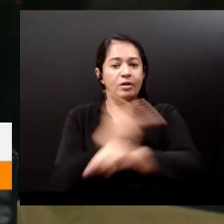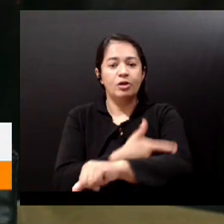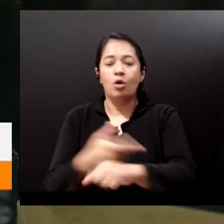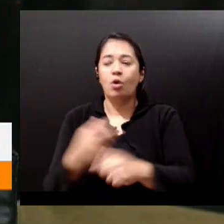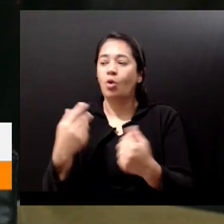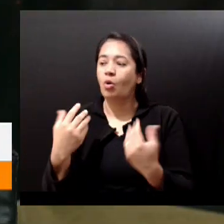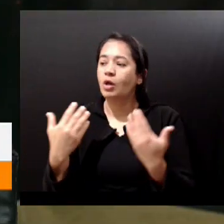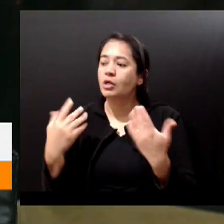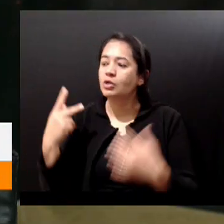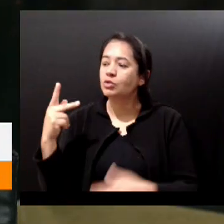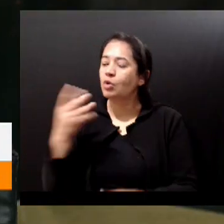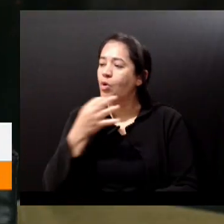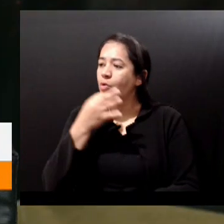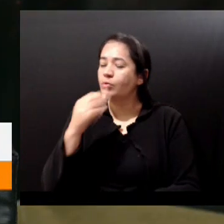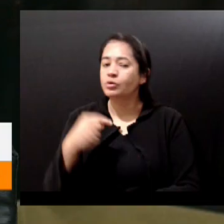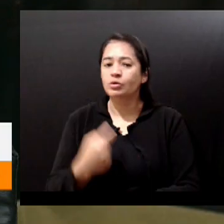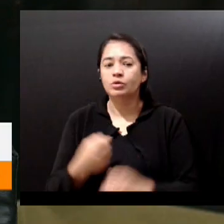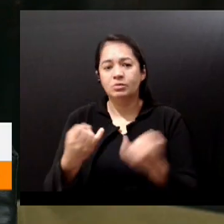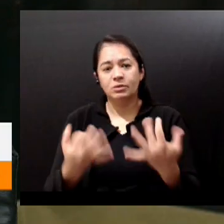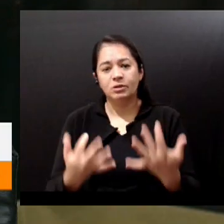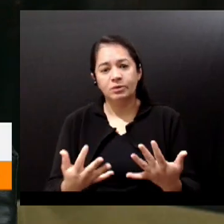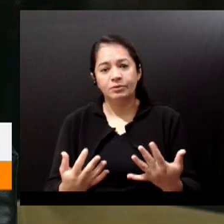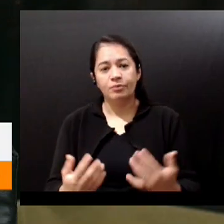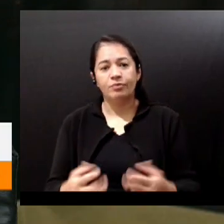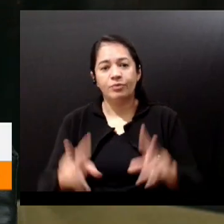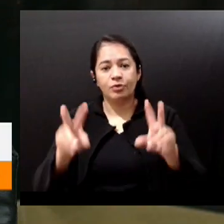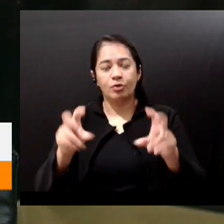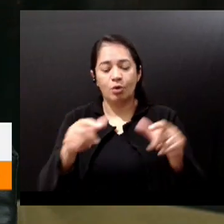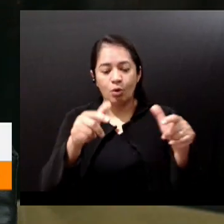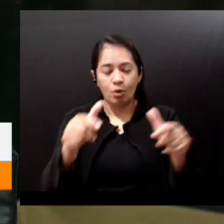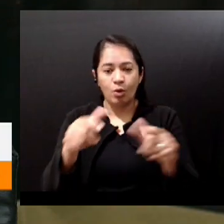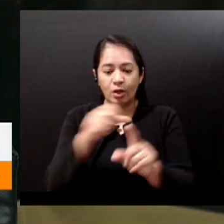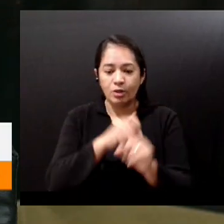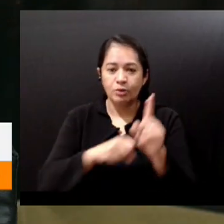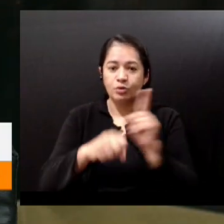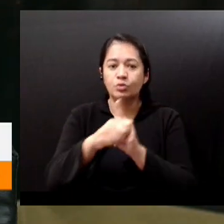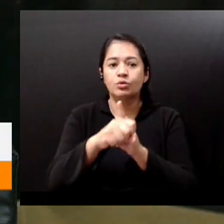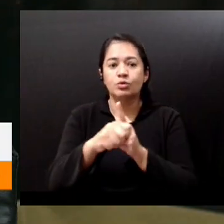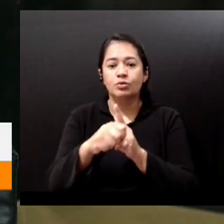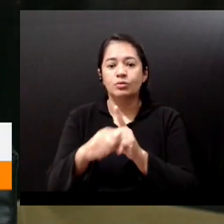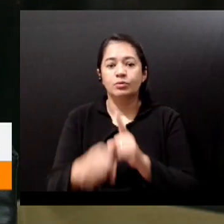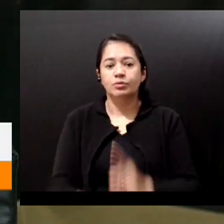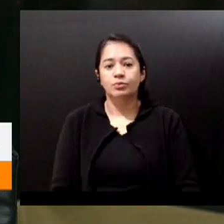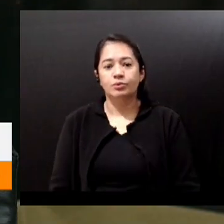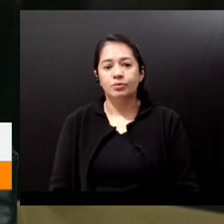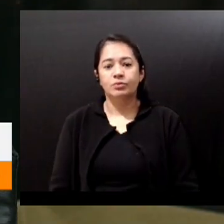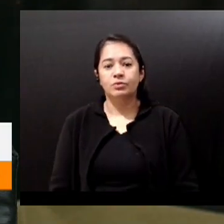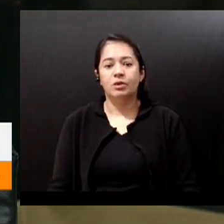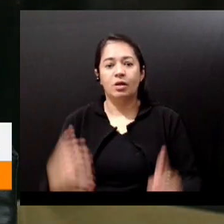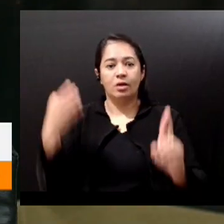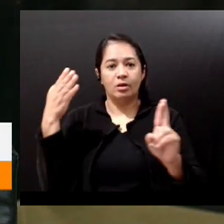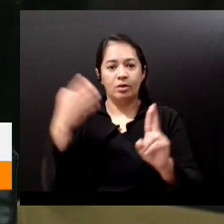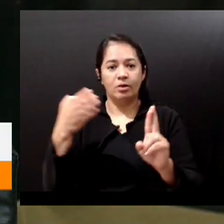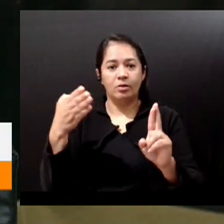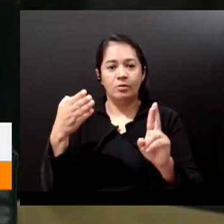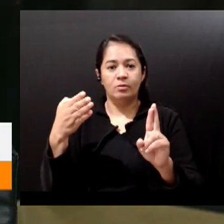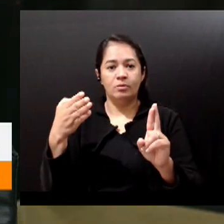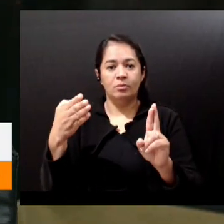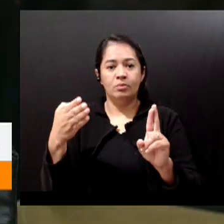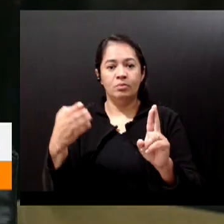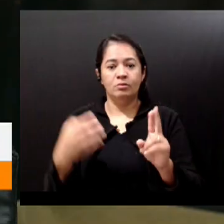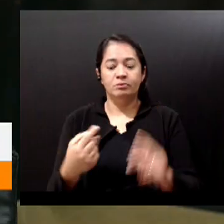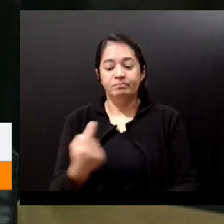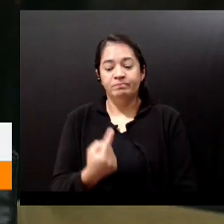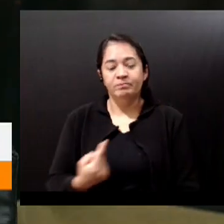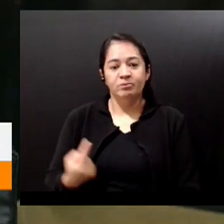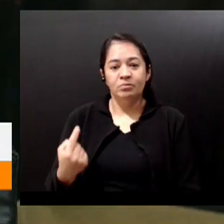para a gente nessa questão do ambiente social referente ao isolamento, né? Porque